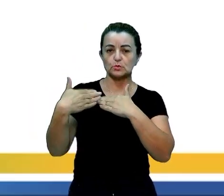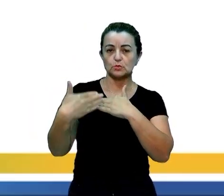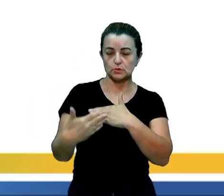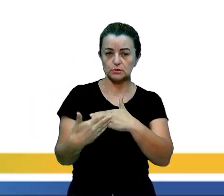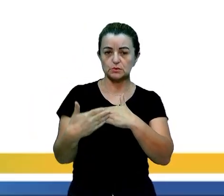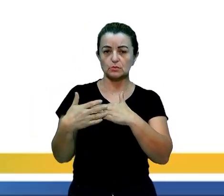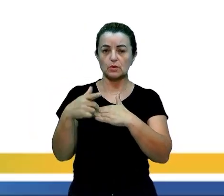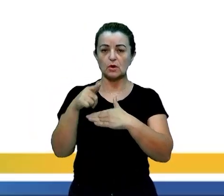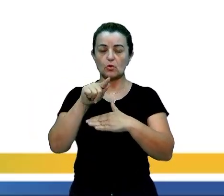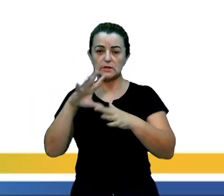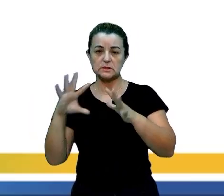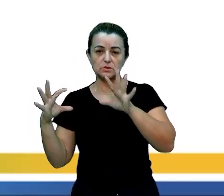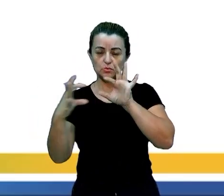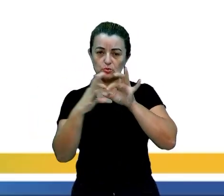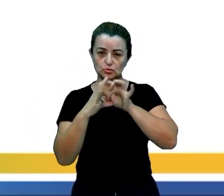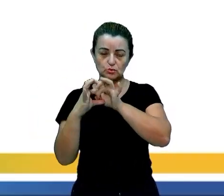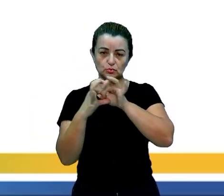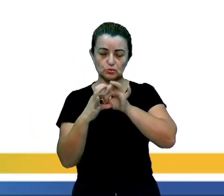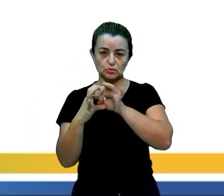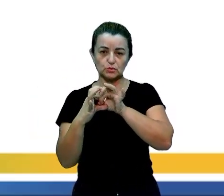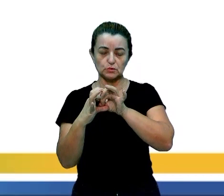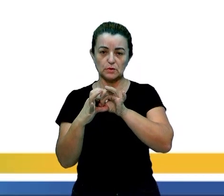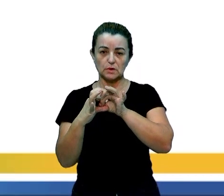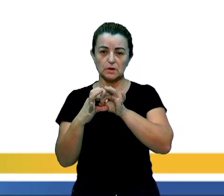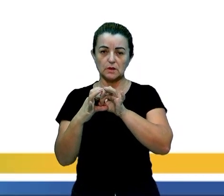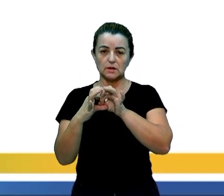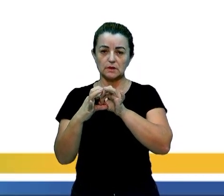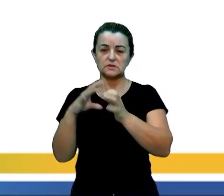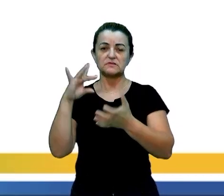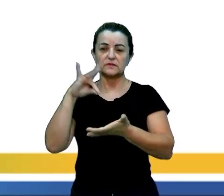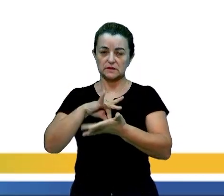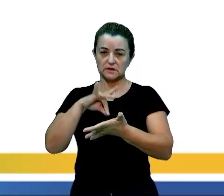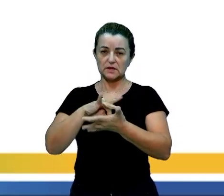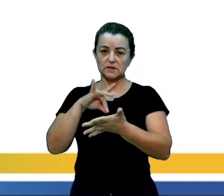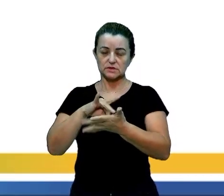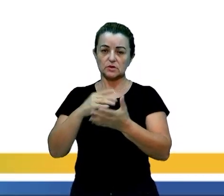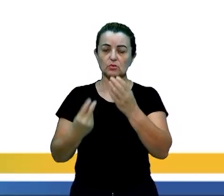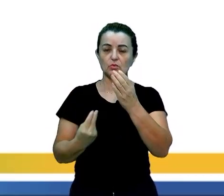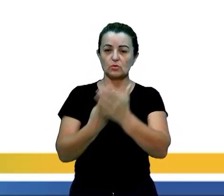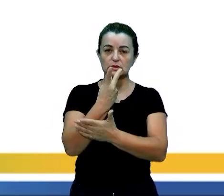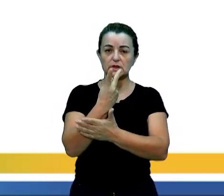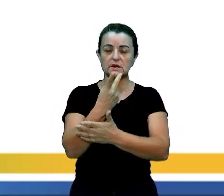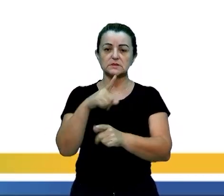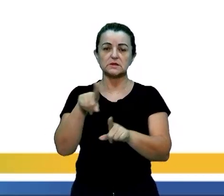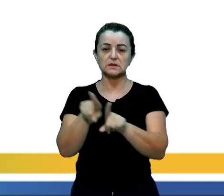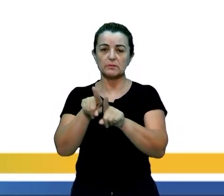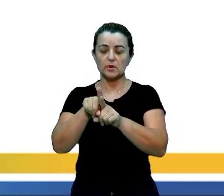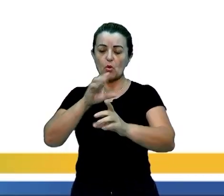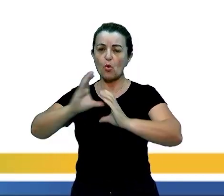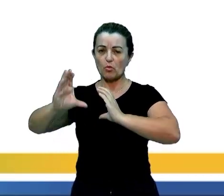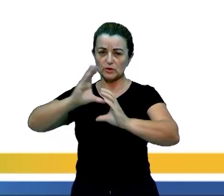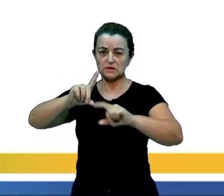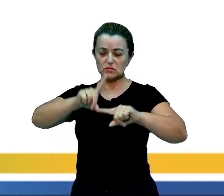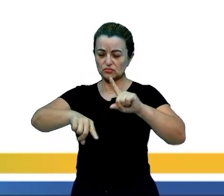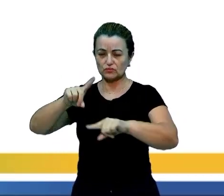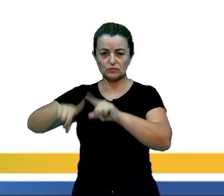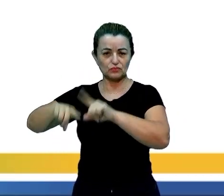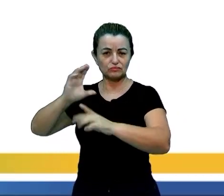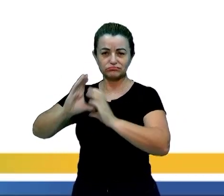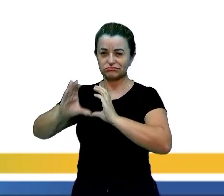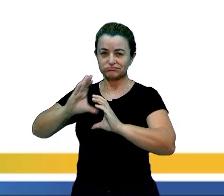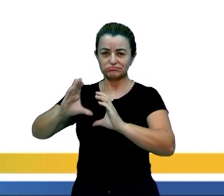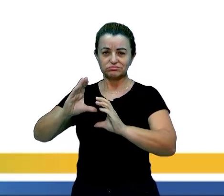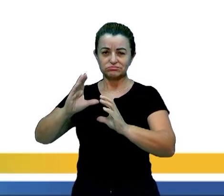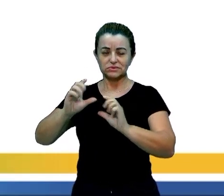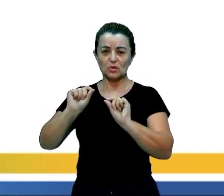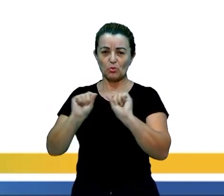se consolida, é a época em que os meios de comunicação estão cada vez mais avançados, os meios de